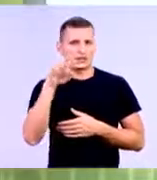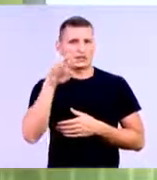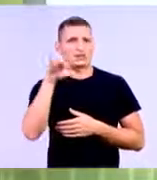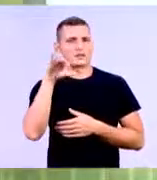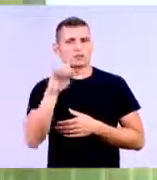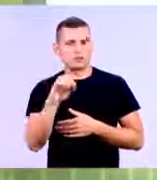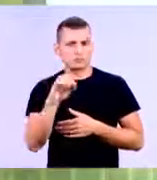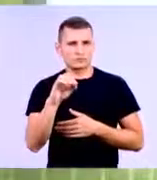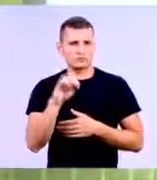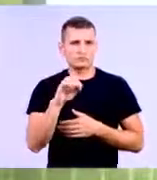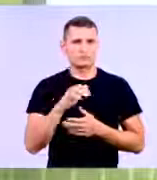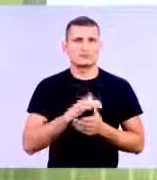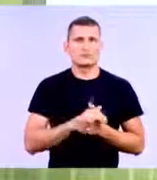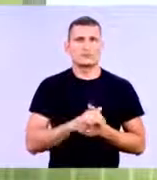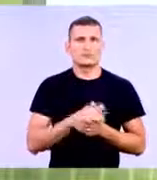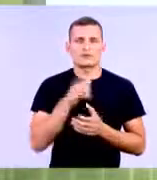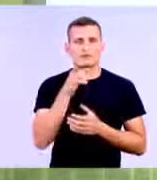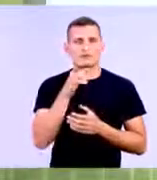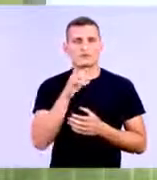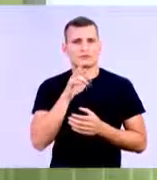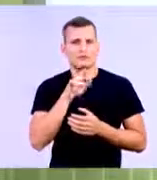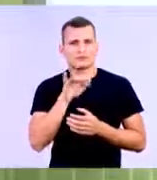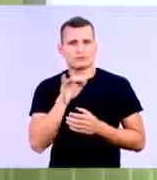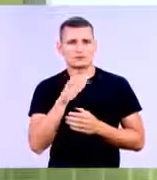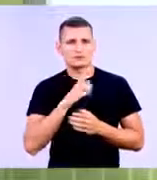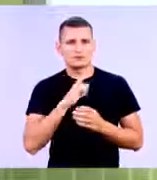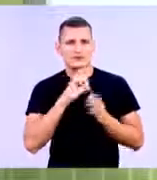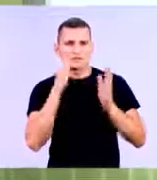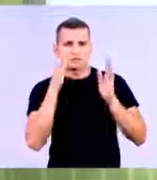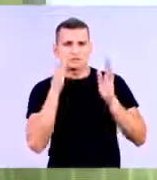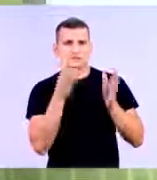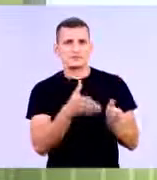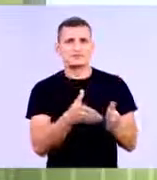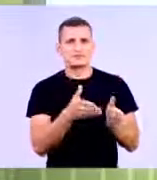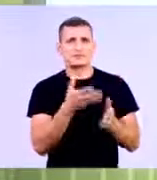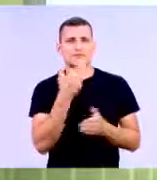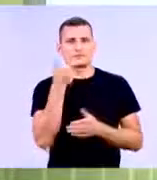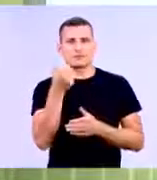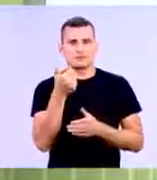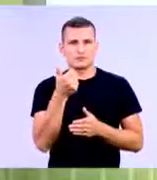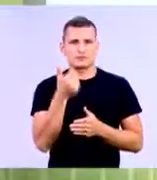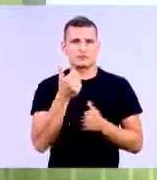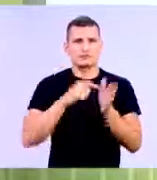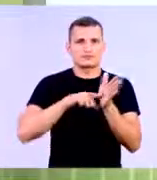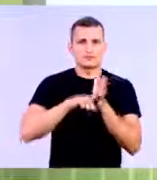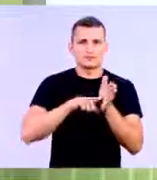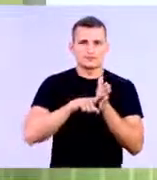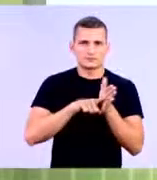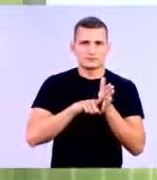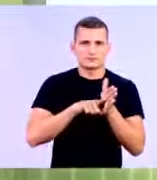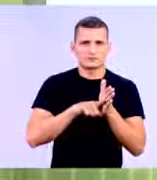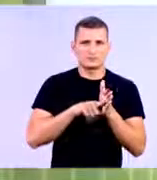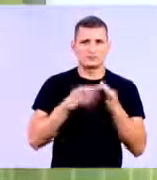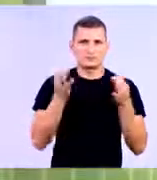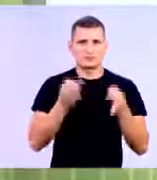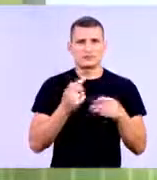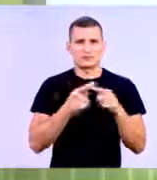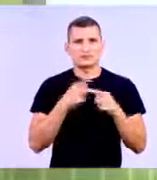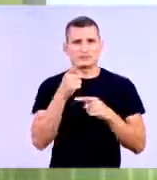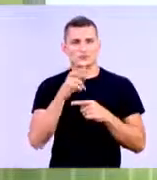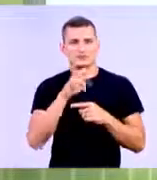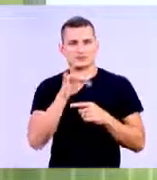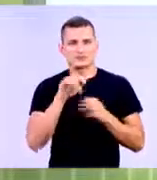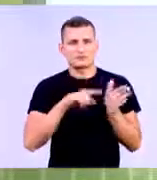anterior. Você vai dar um direcionamento melhor para a auditoria, certo? Porque você vai